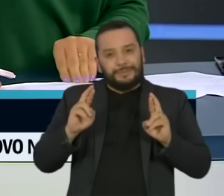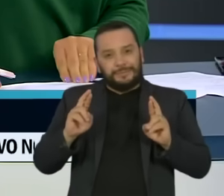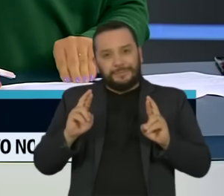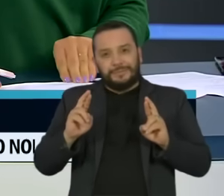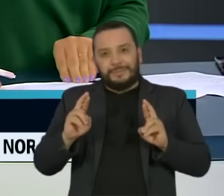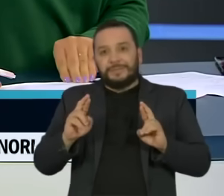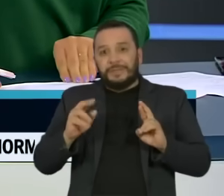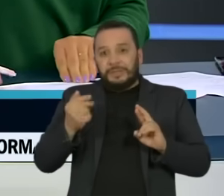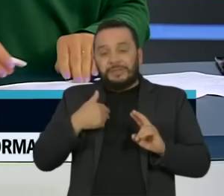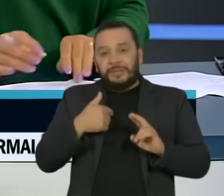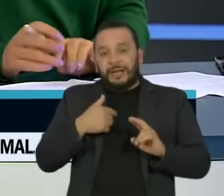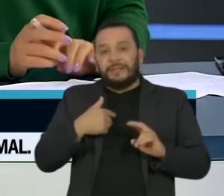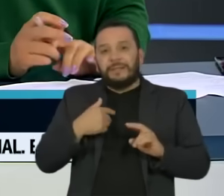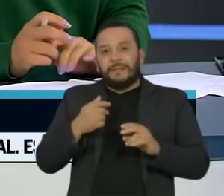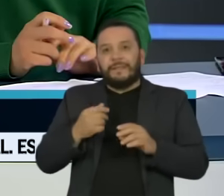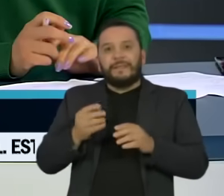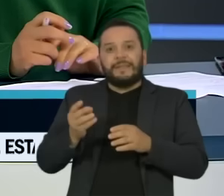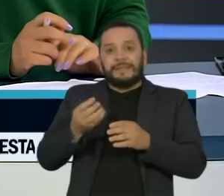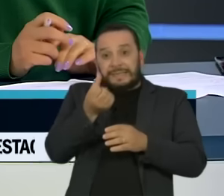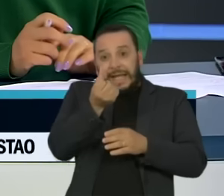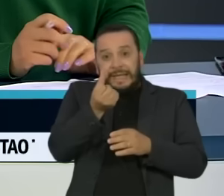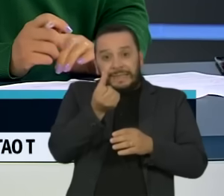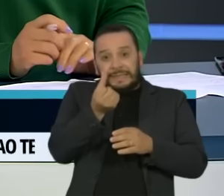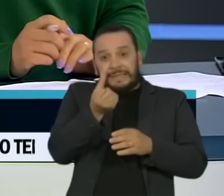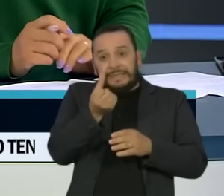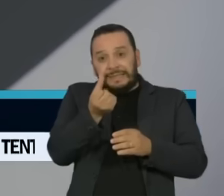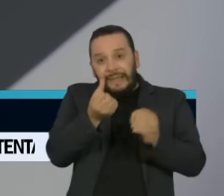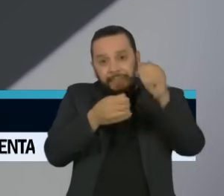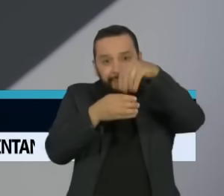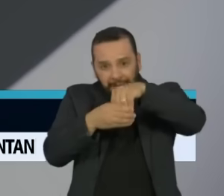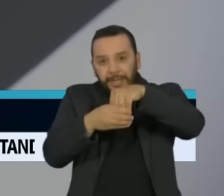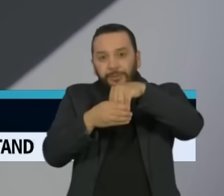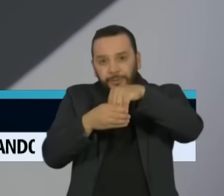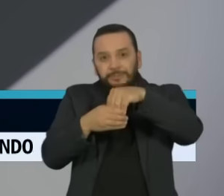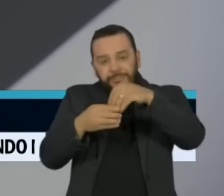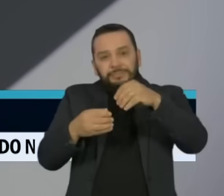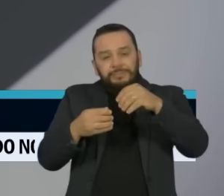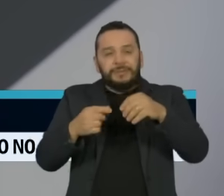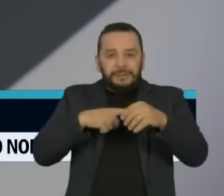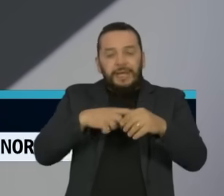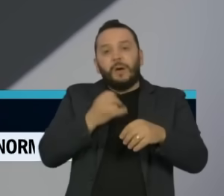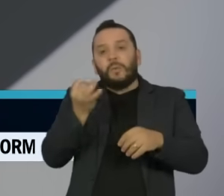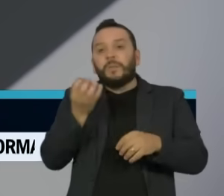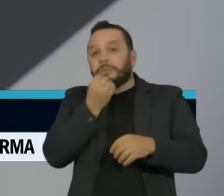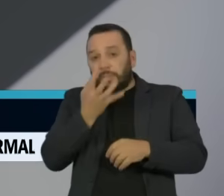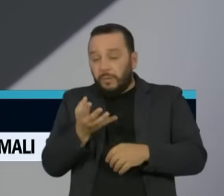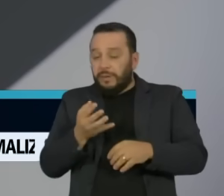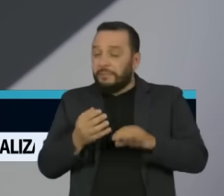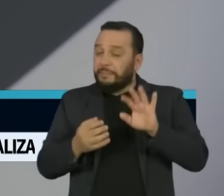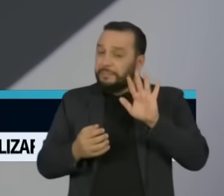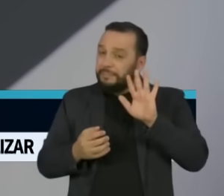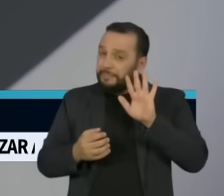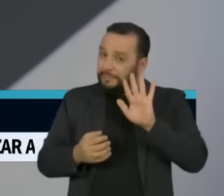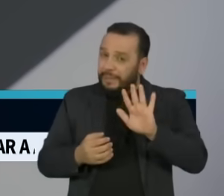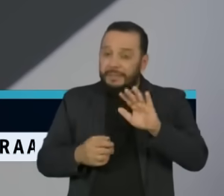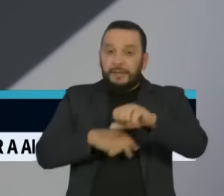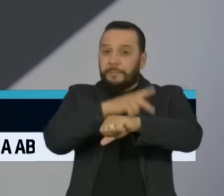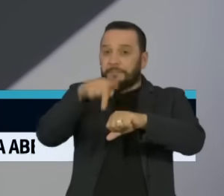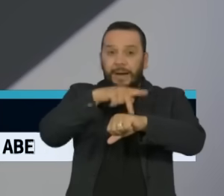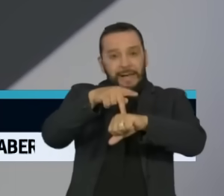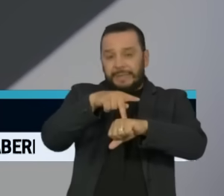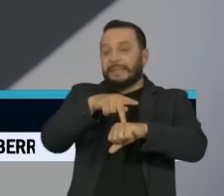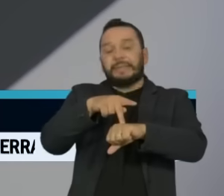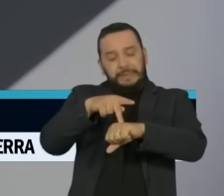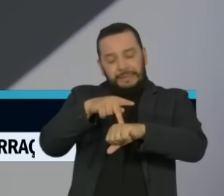sejam efetivas, mas a pergunta é que talvez elas não cheguem para nós. Os países mais ricos vão ter mais potencial de compra